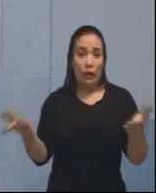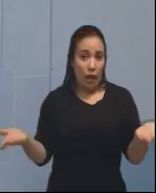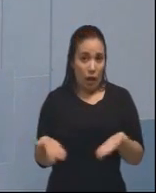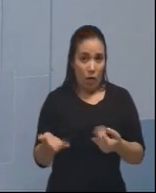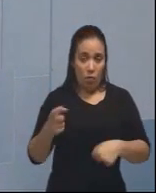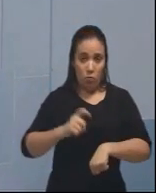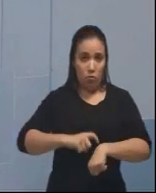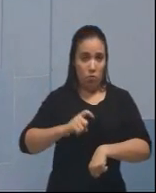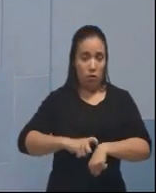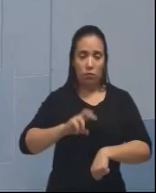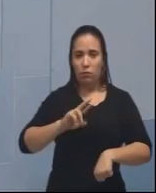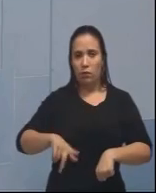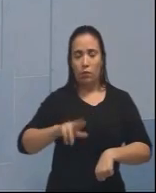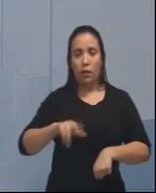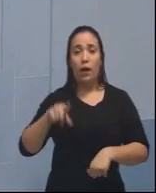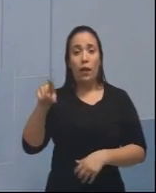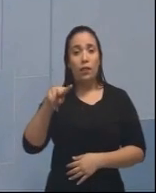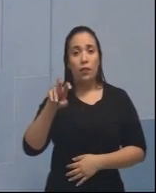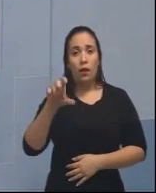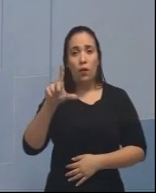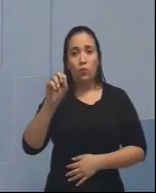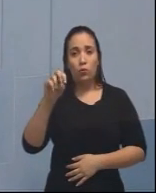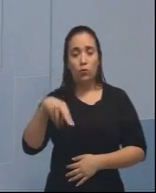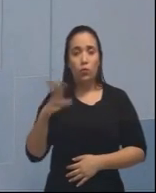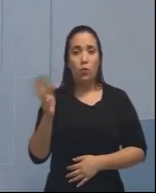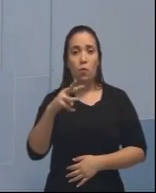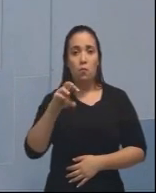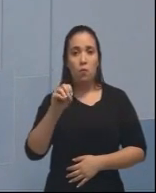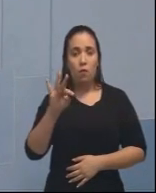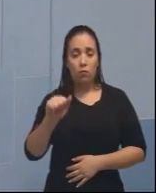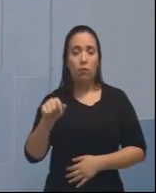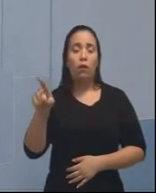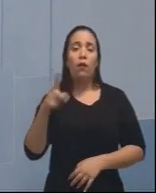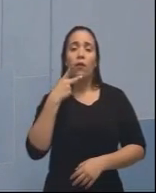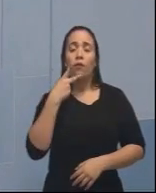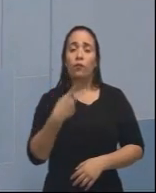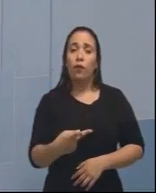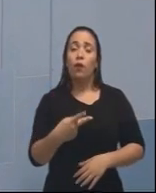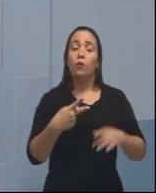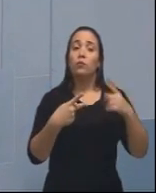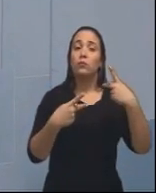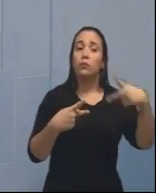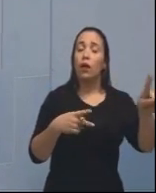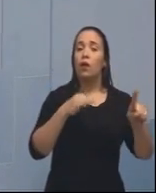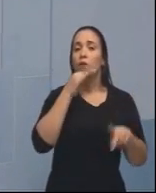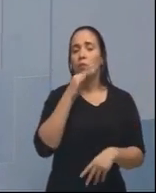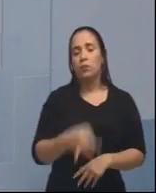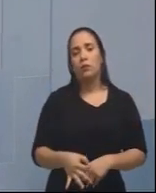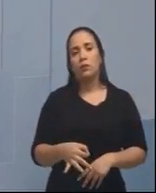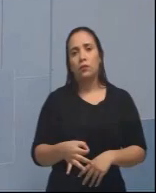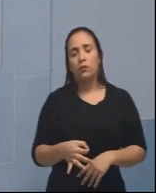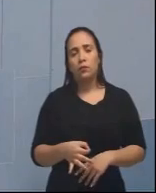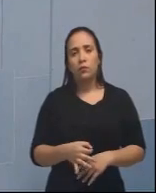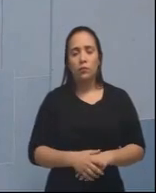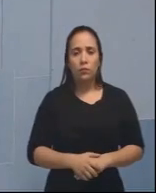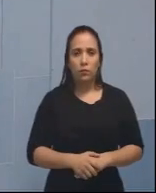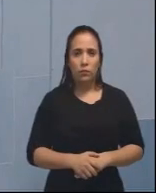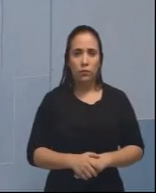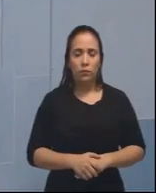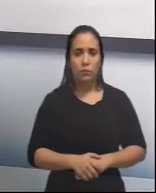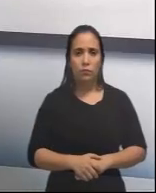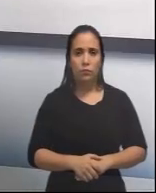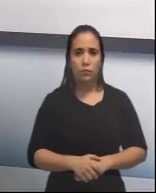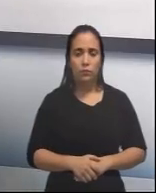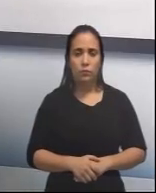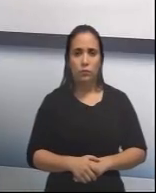Talvez o Nelson Mota esteja ventilando, não, então, justamente essa visão, direcionando... Essa visão de marketing